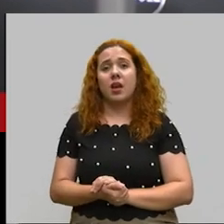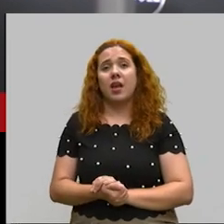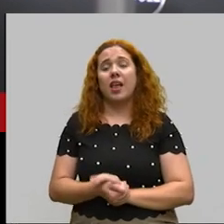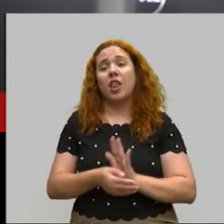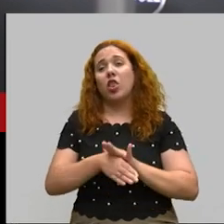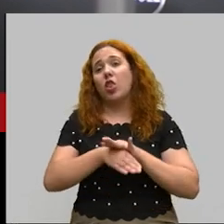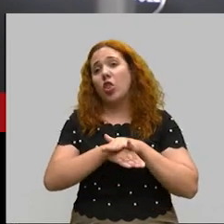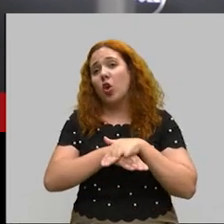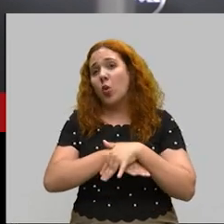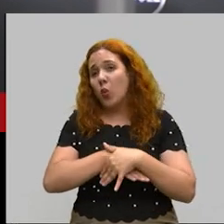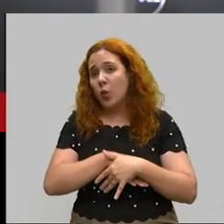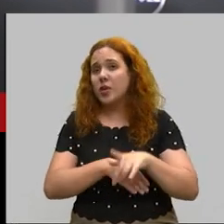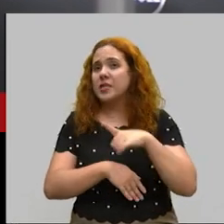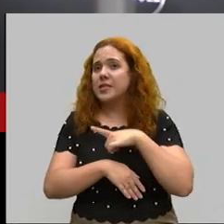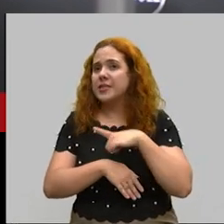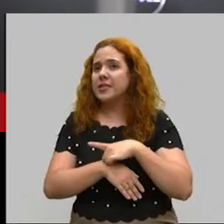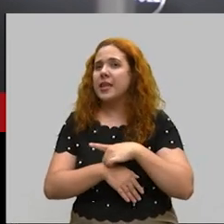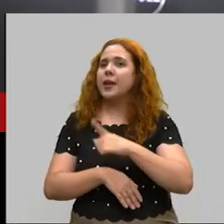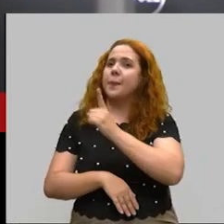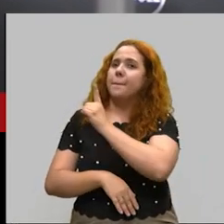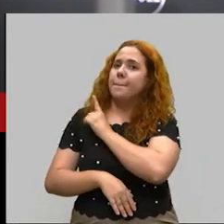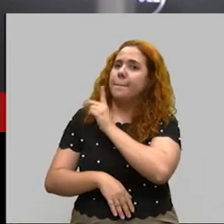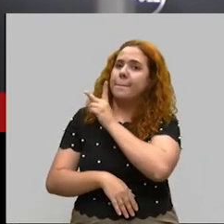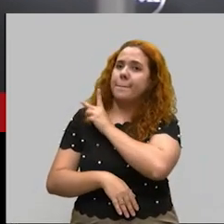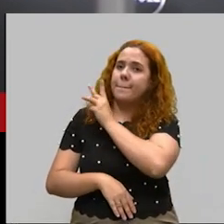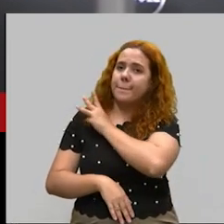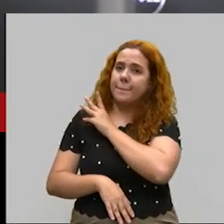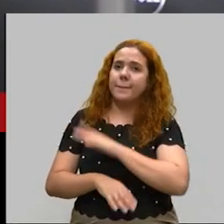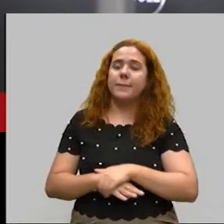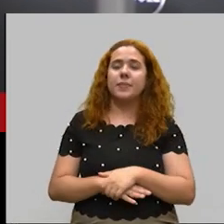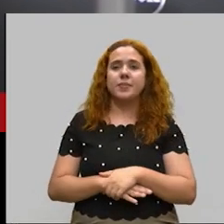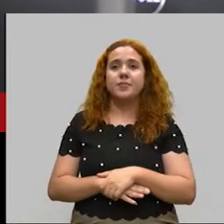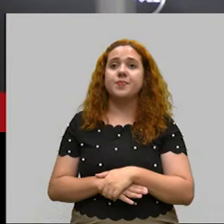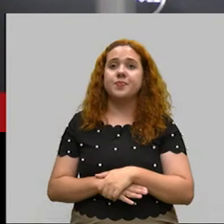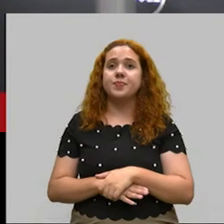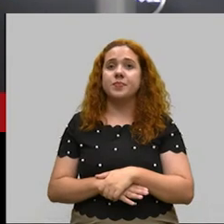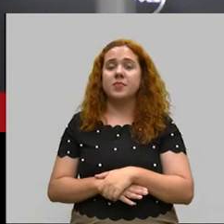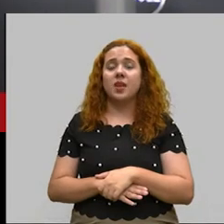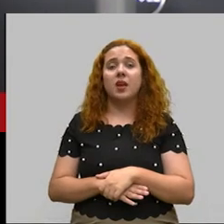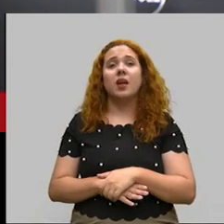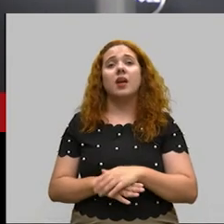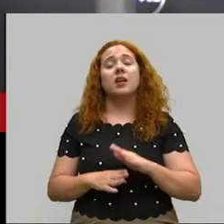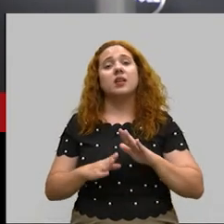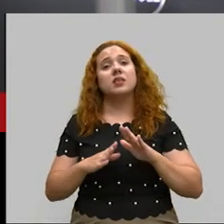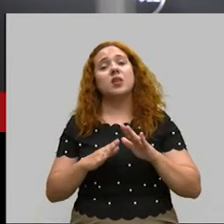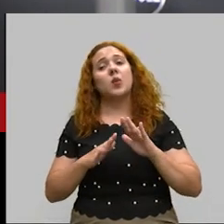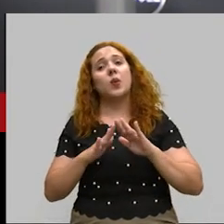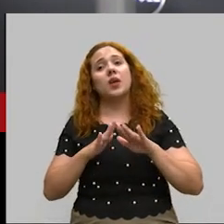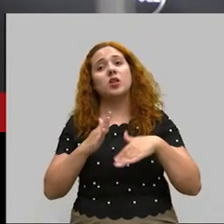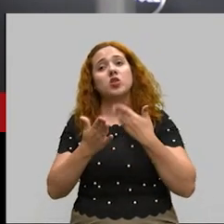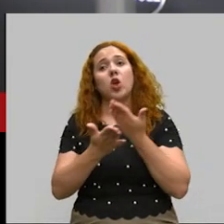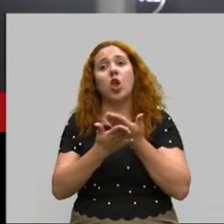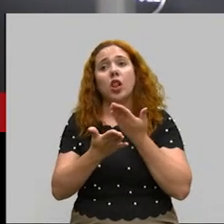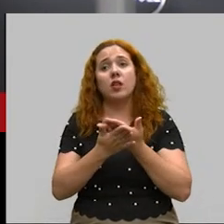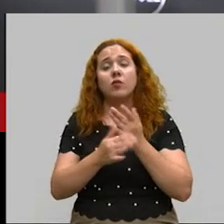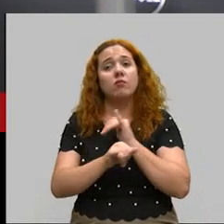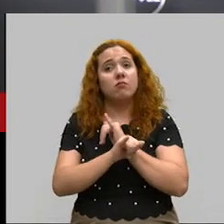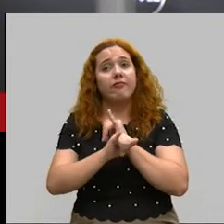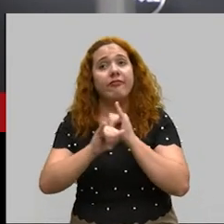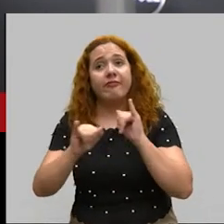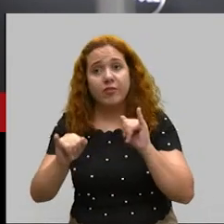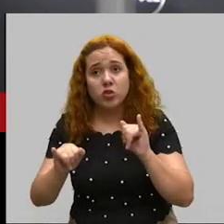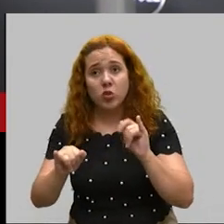com ensino médio e as escolas né as comunidades foram formadas agora em setembro que